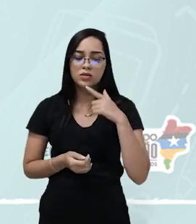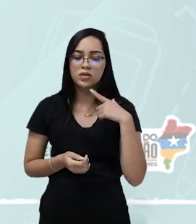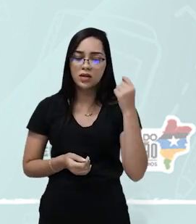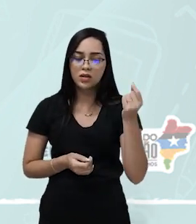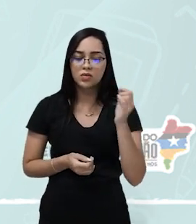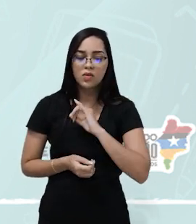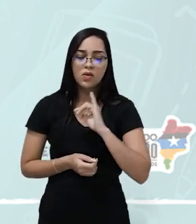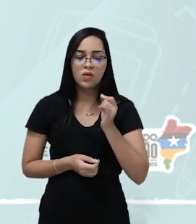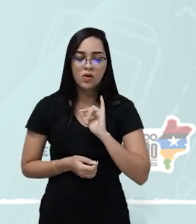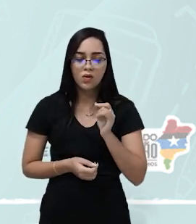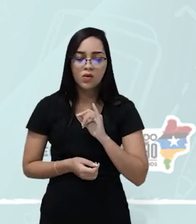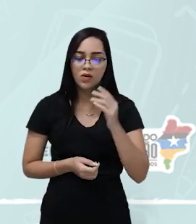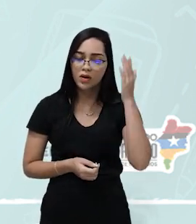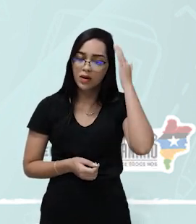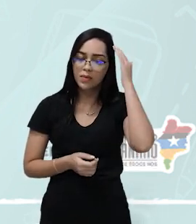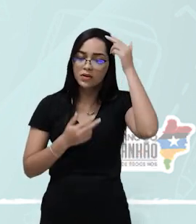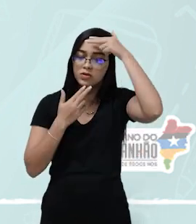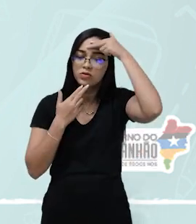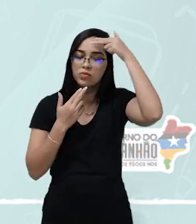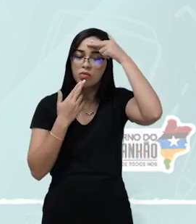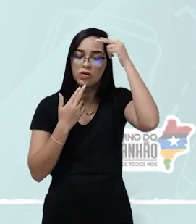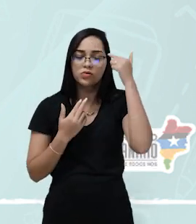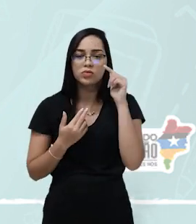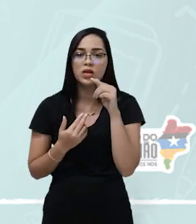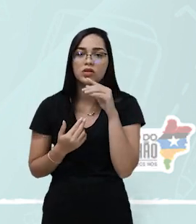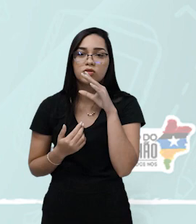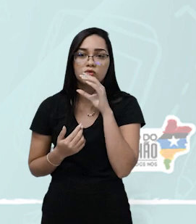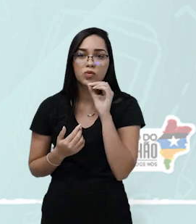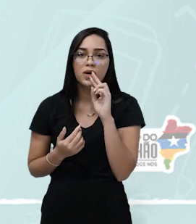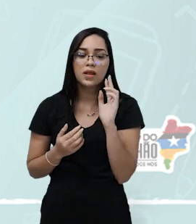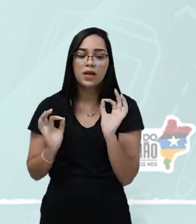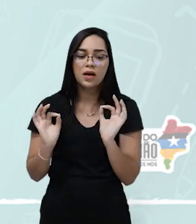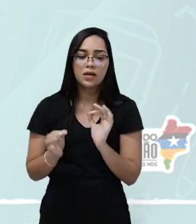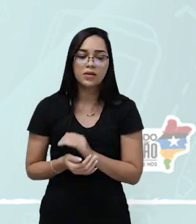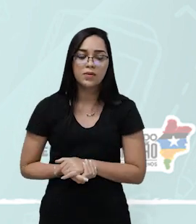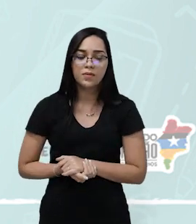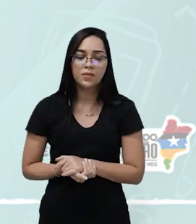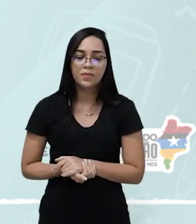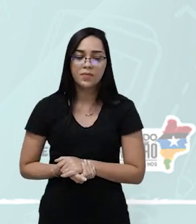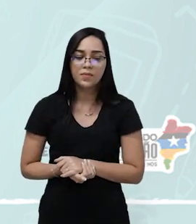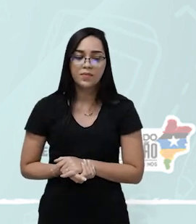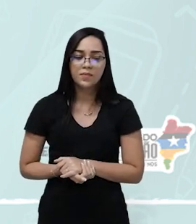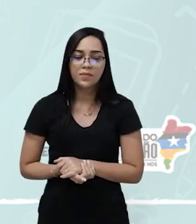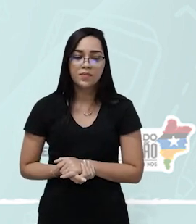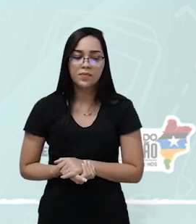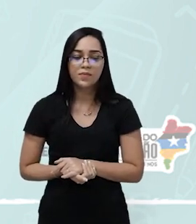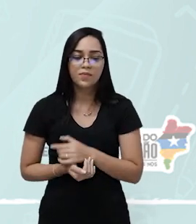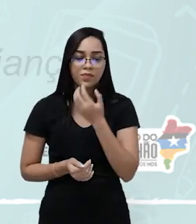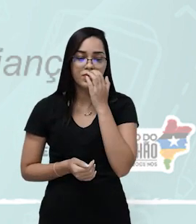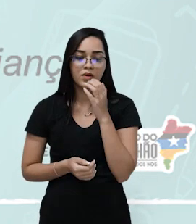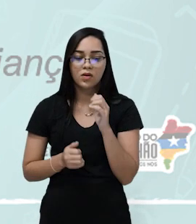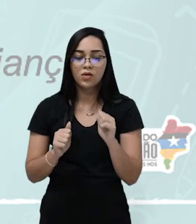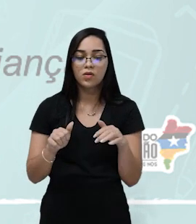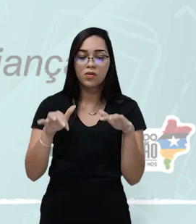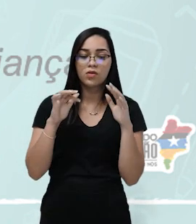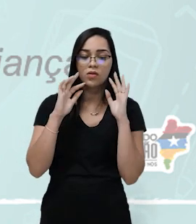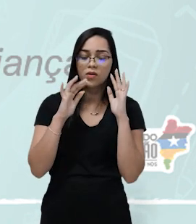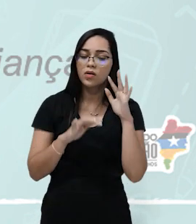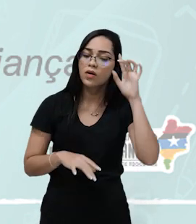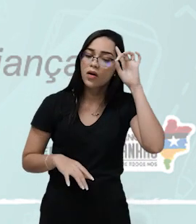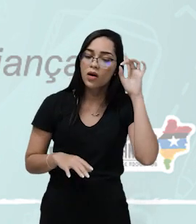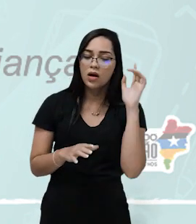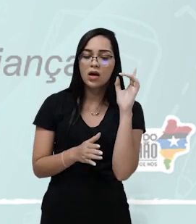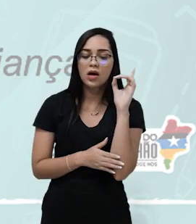autores saindo. Oi, cabeça de bode, não tem que chupar. O palhaço diz: o distrito público imagine